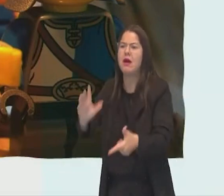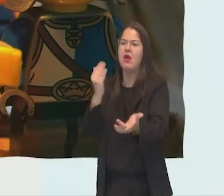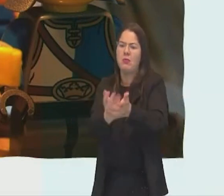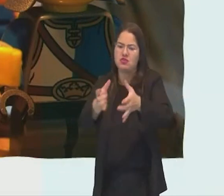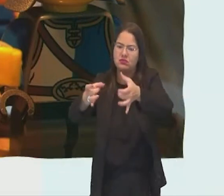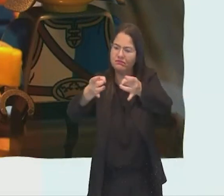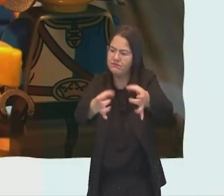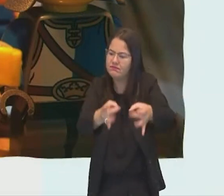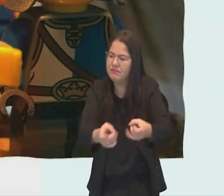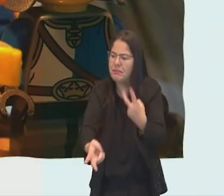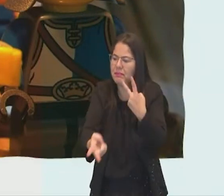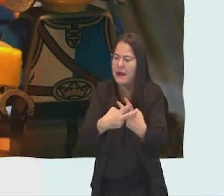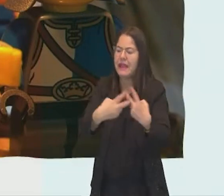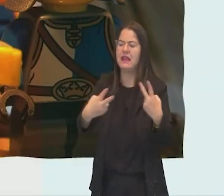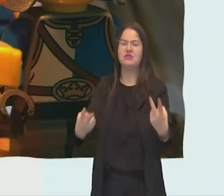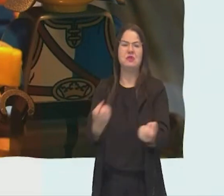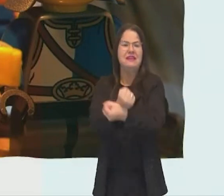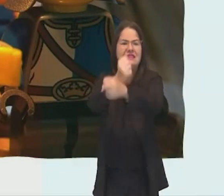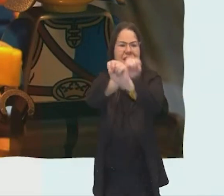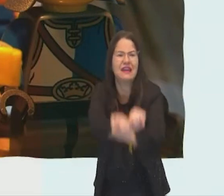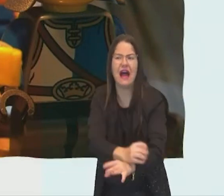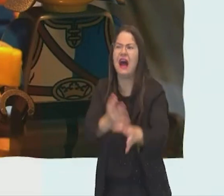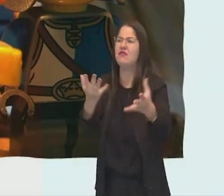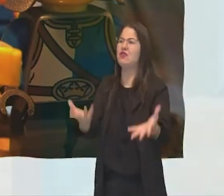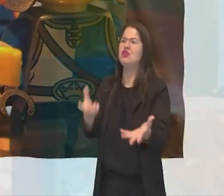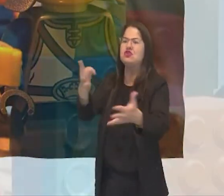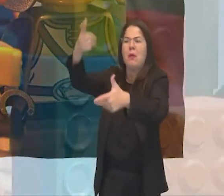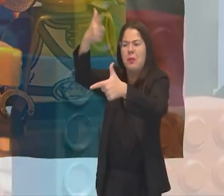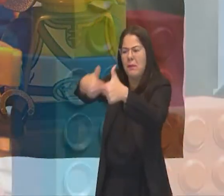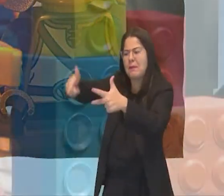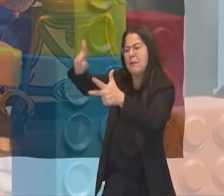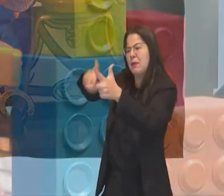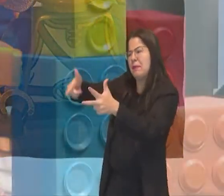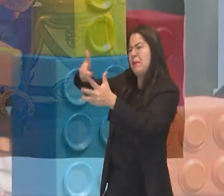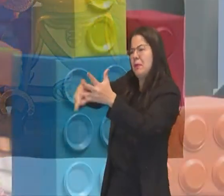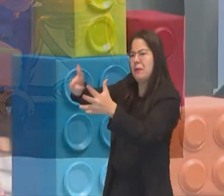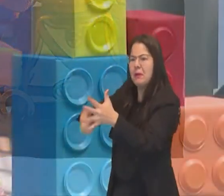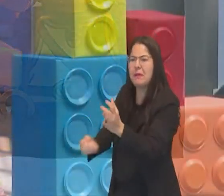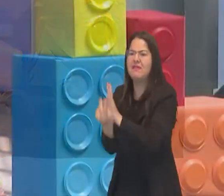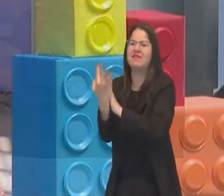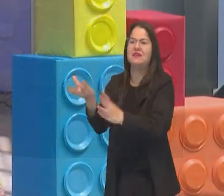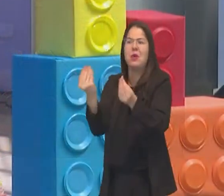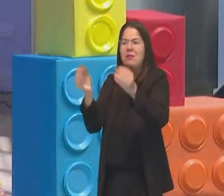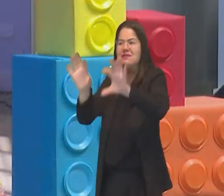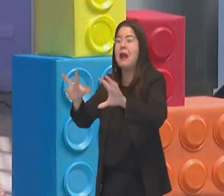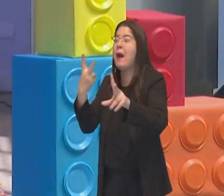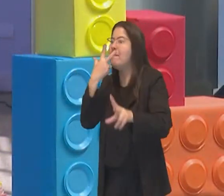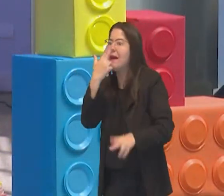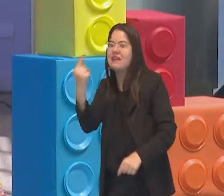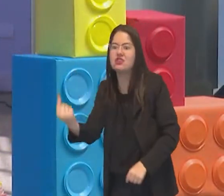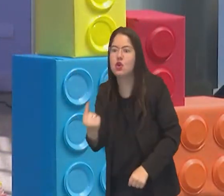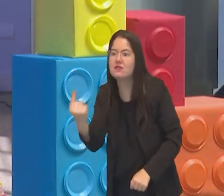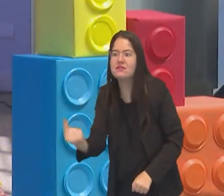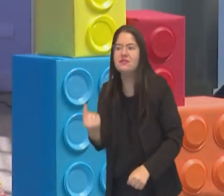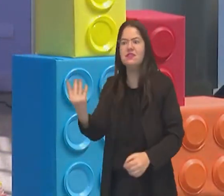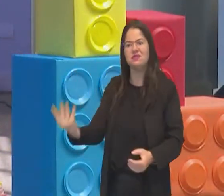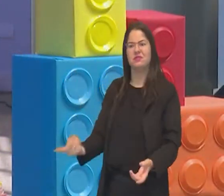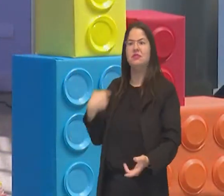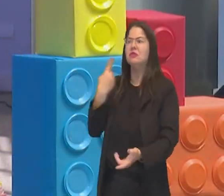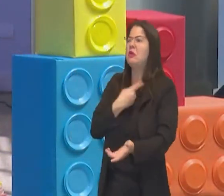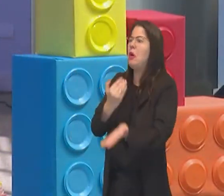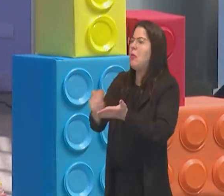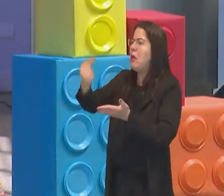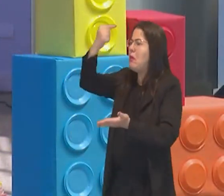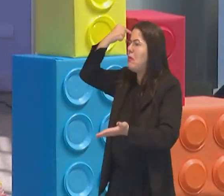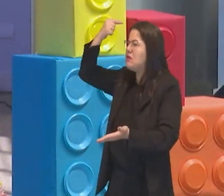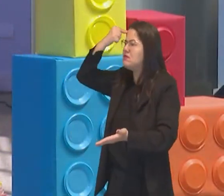irmãos, depois vai ser escravo na casa de uma pessoa e agora vai ser preso. A gente começa a pensar que